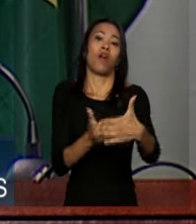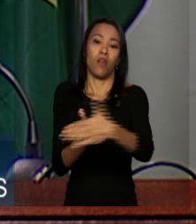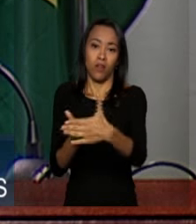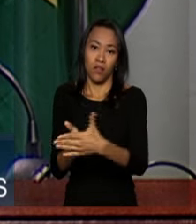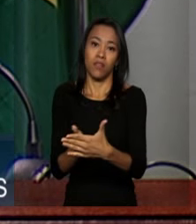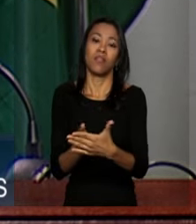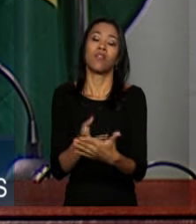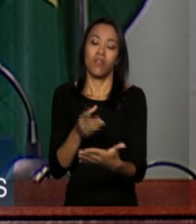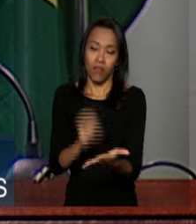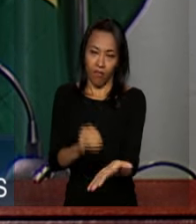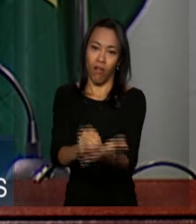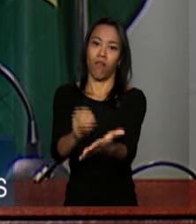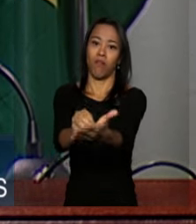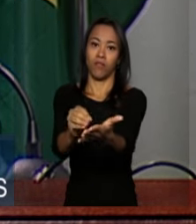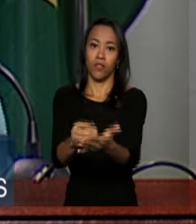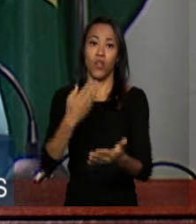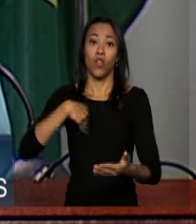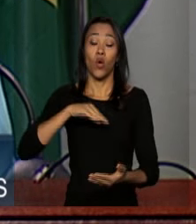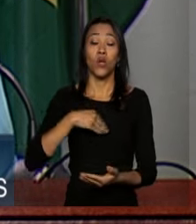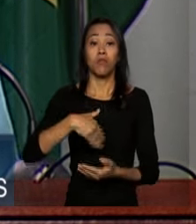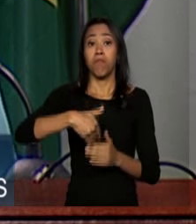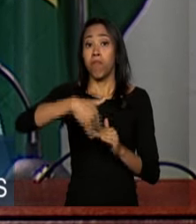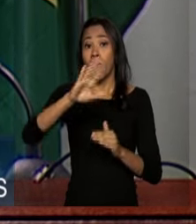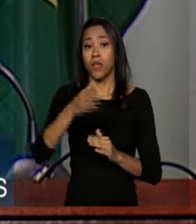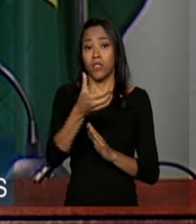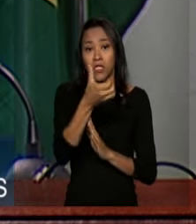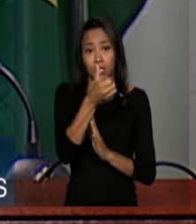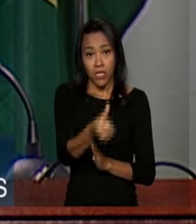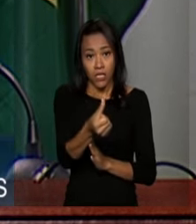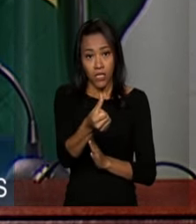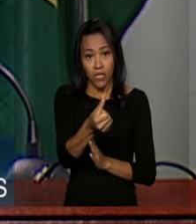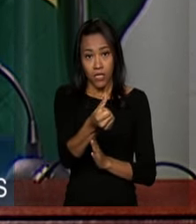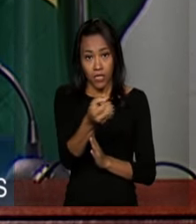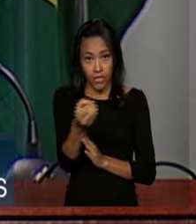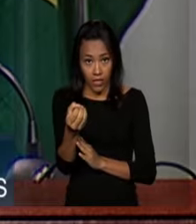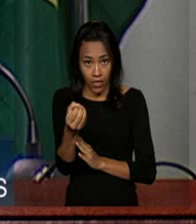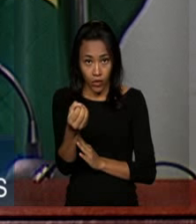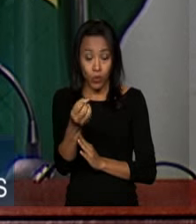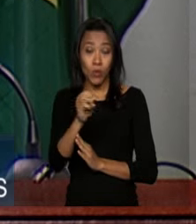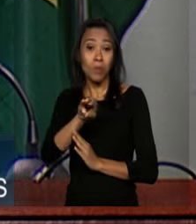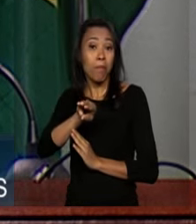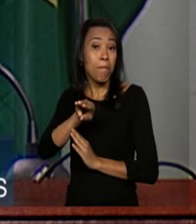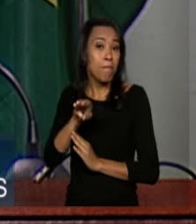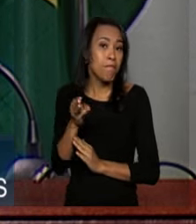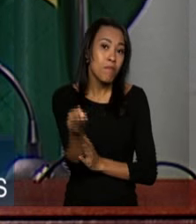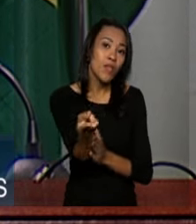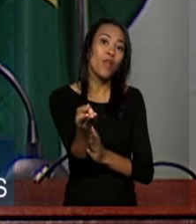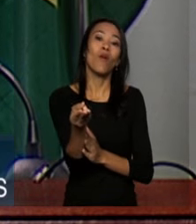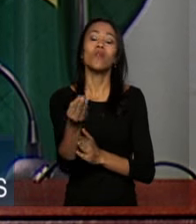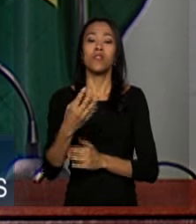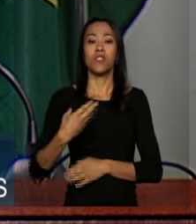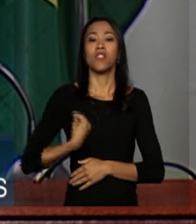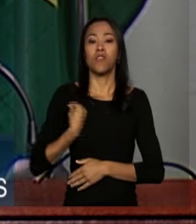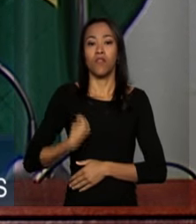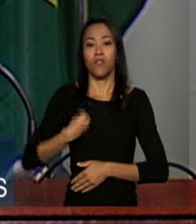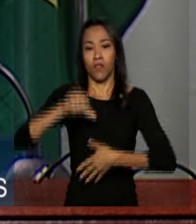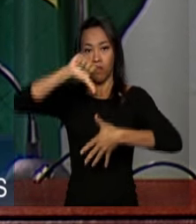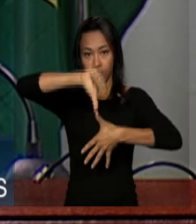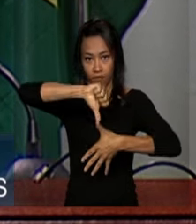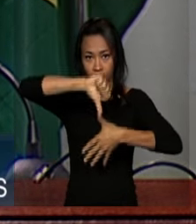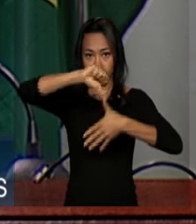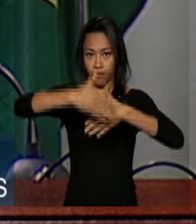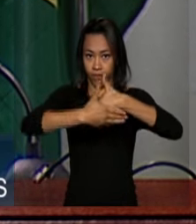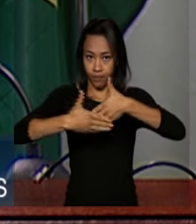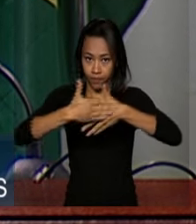Somos mais de 600 milhões de latino-americanos e caribenhos.